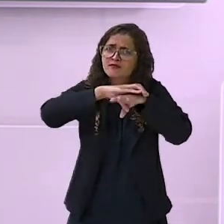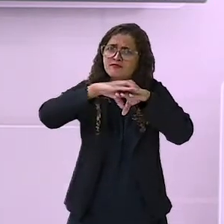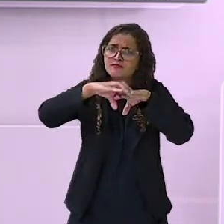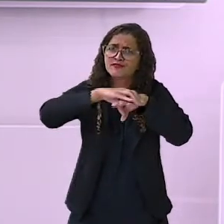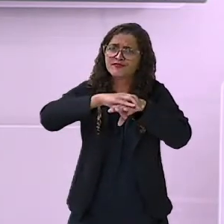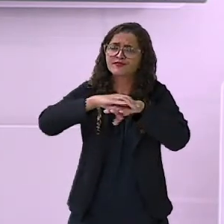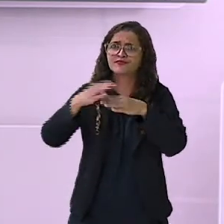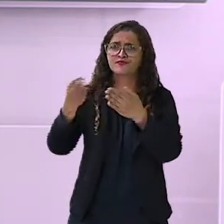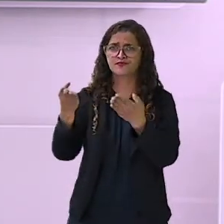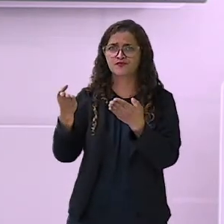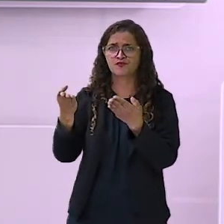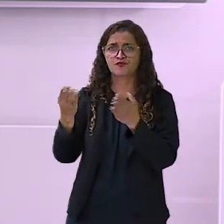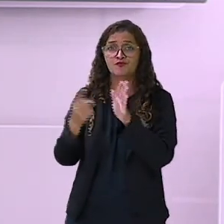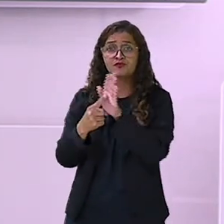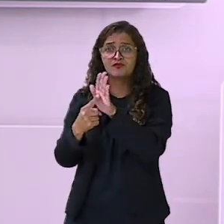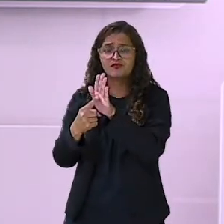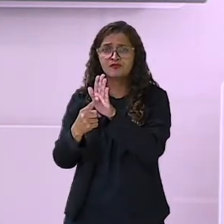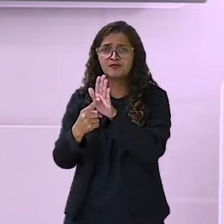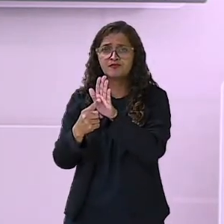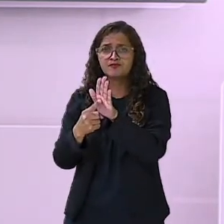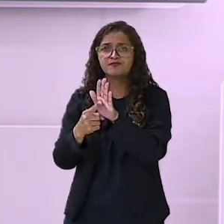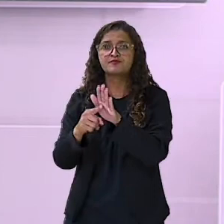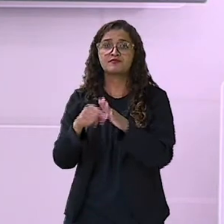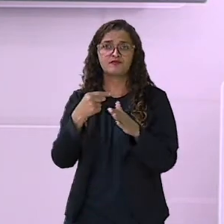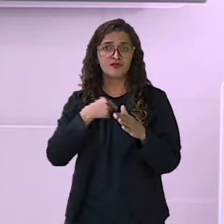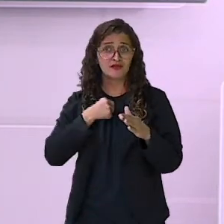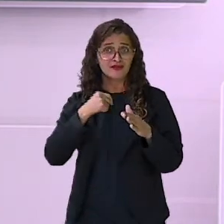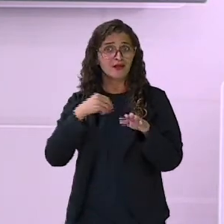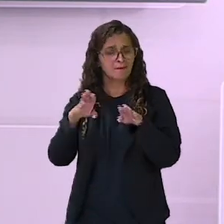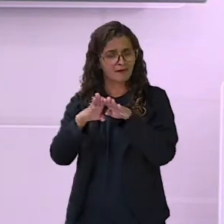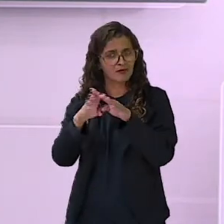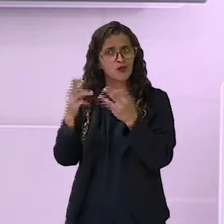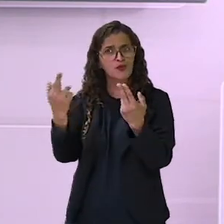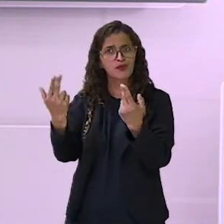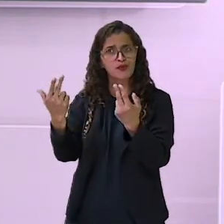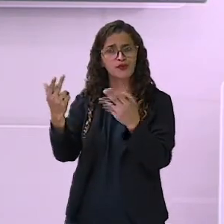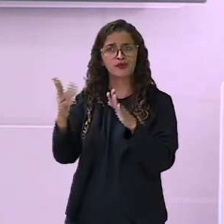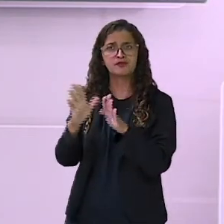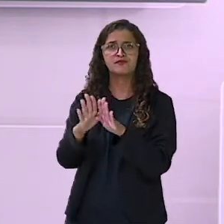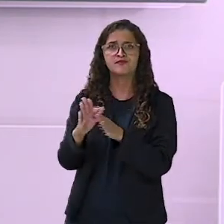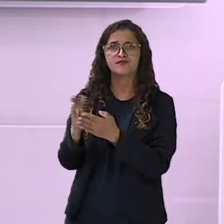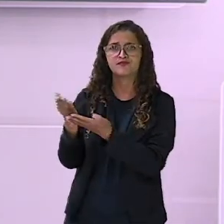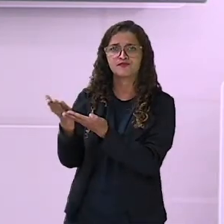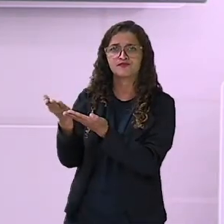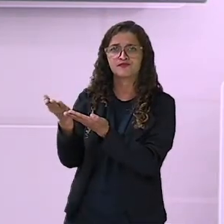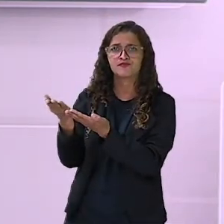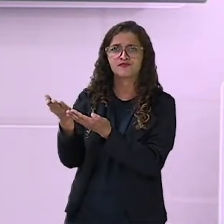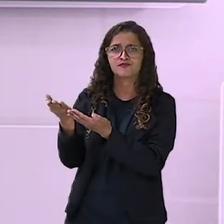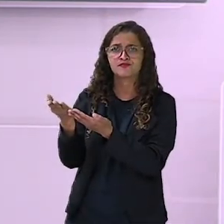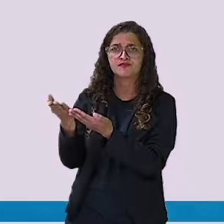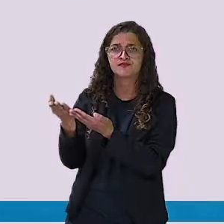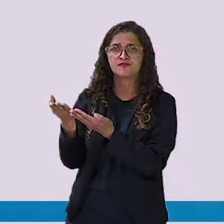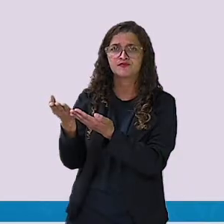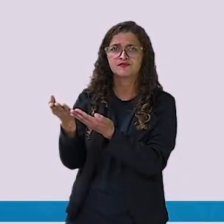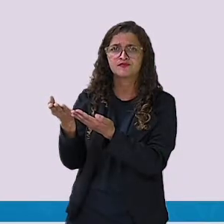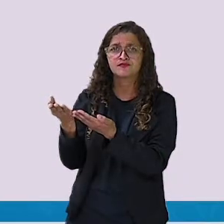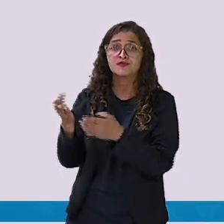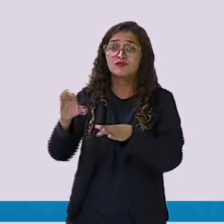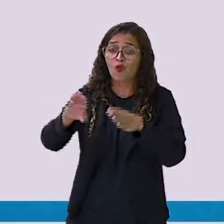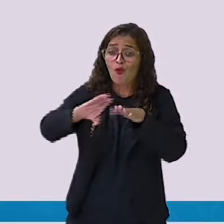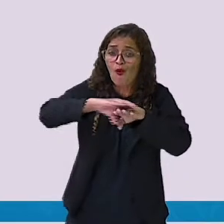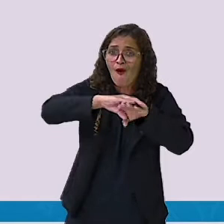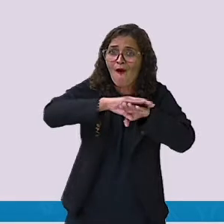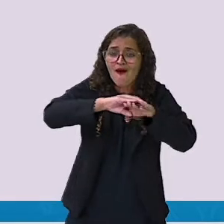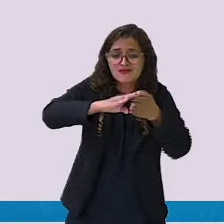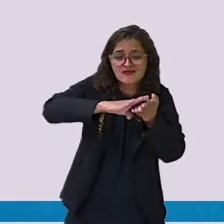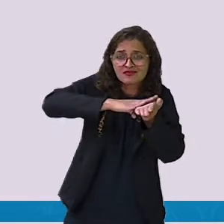representados para vocês. Mesmo princípio da roupa, tá? Aqui nós temos a fabricação do solado do sapato